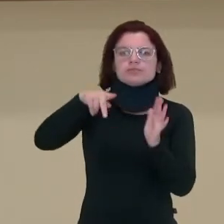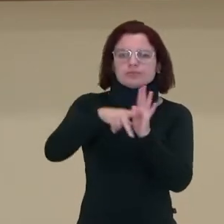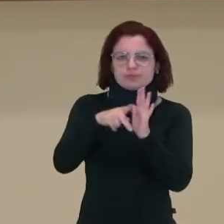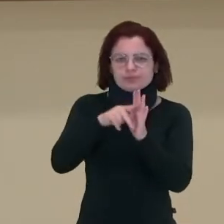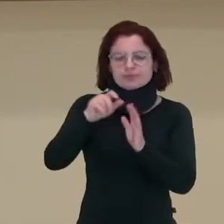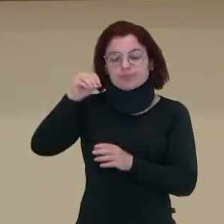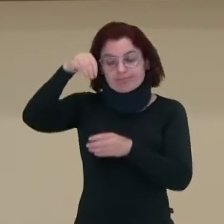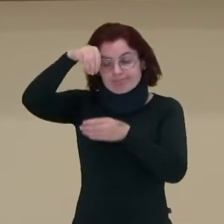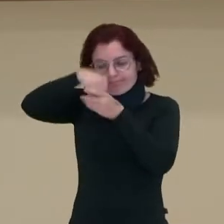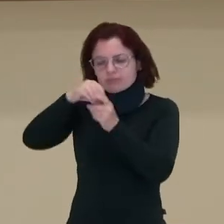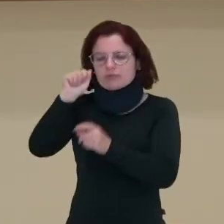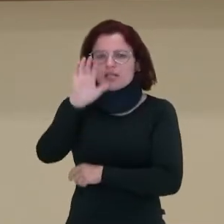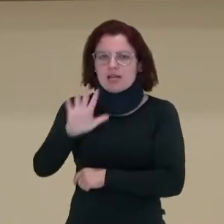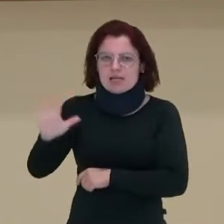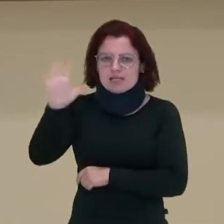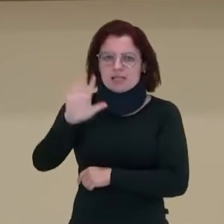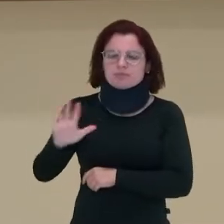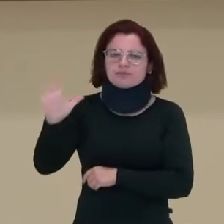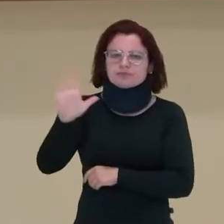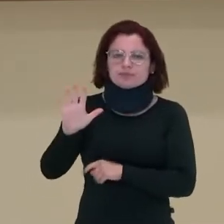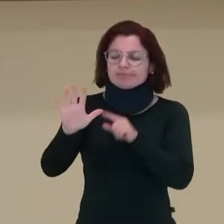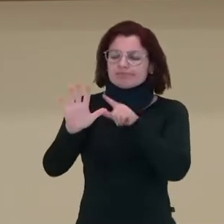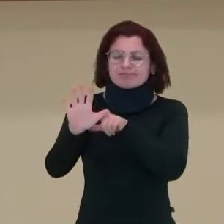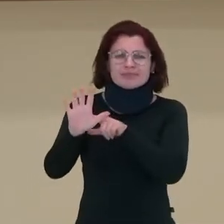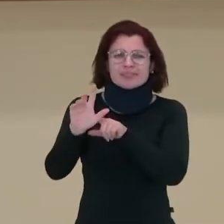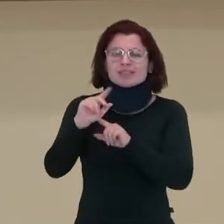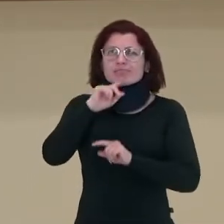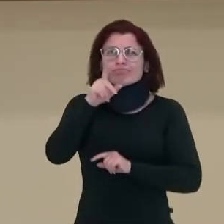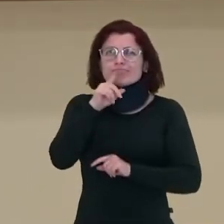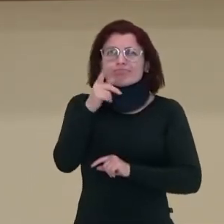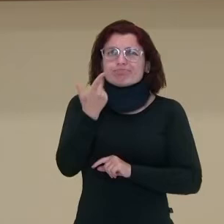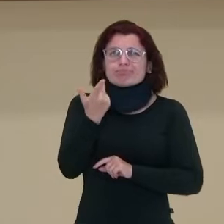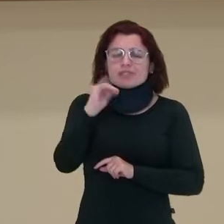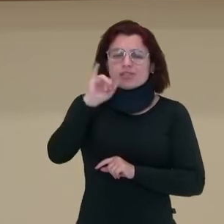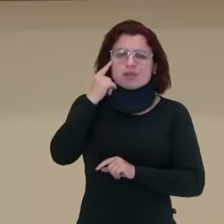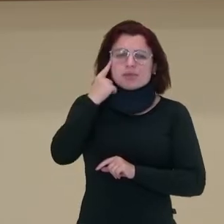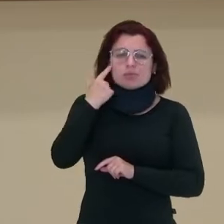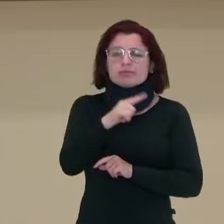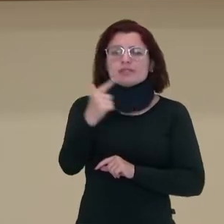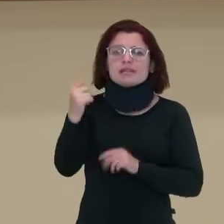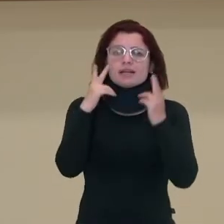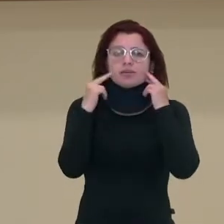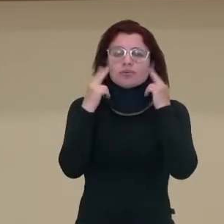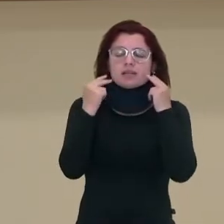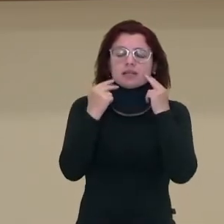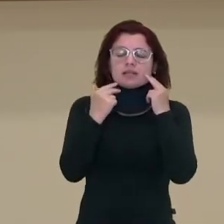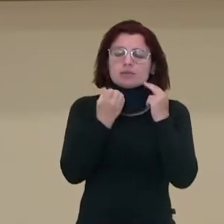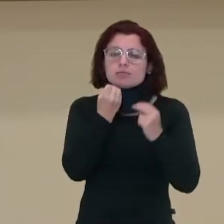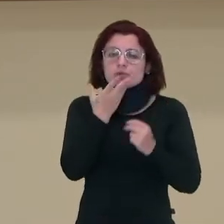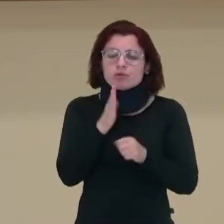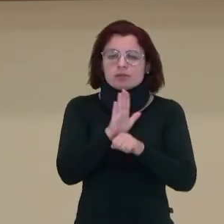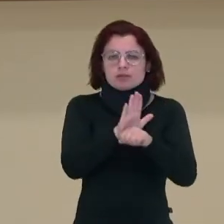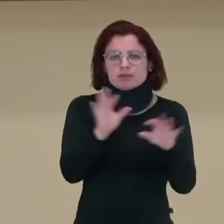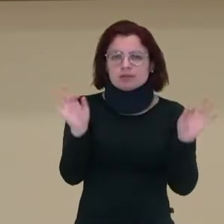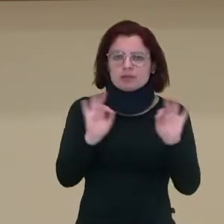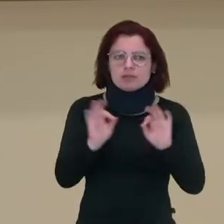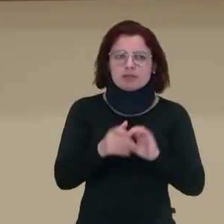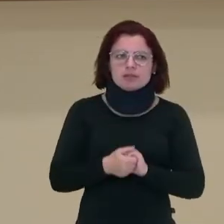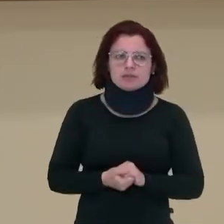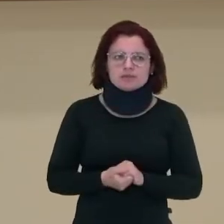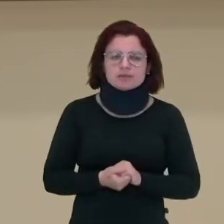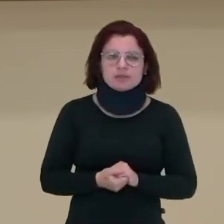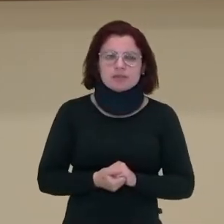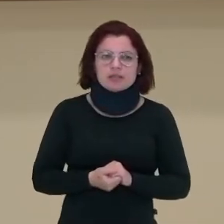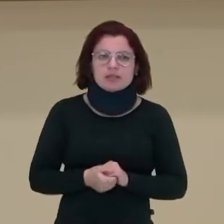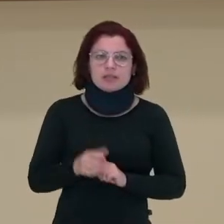continente asiático e ele não tinha condições naturais tão favoráveis, é um arquipélago e